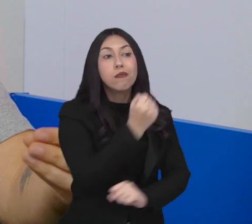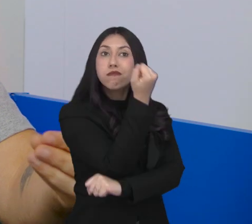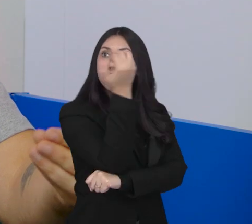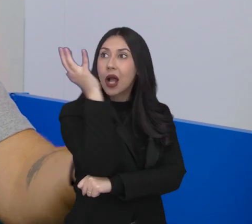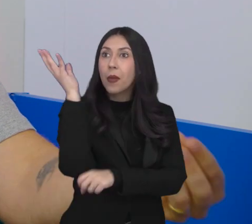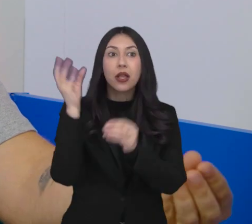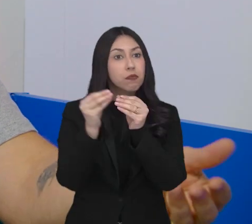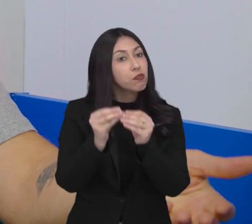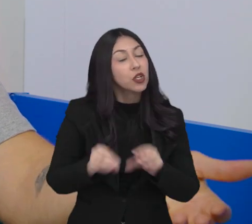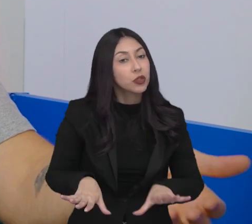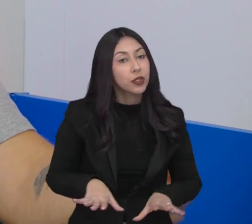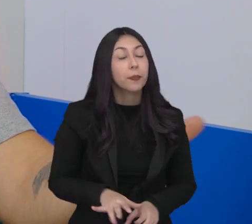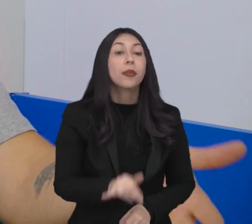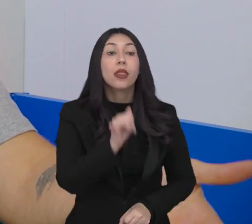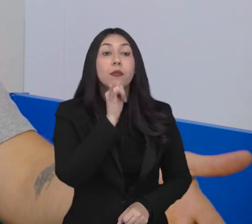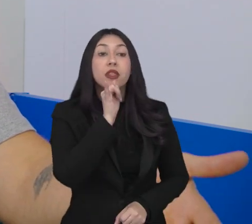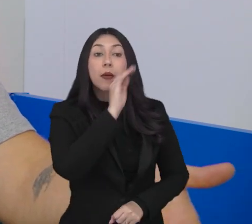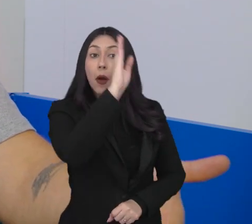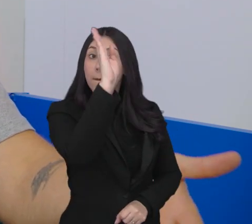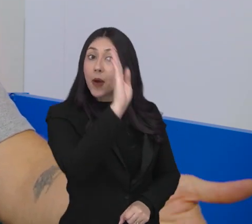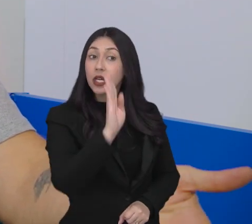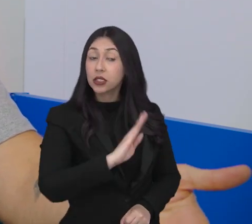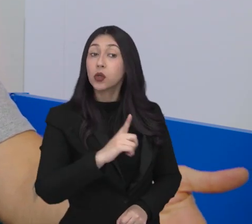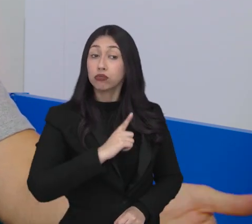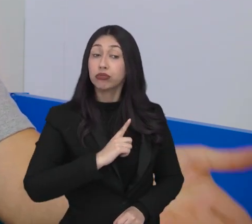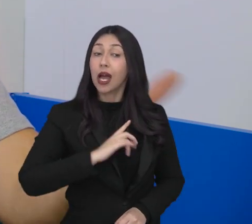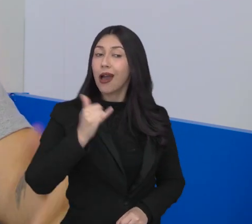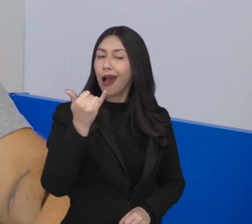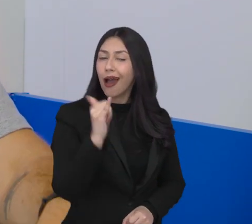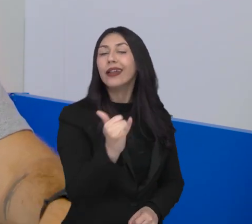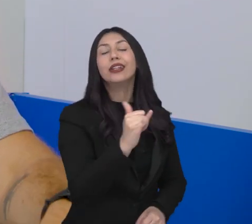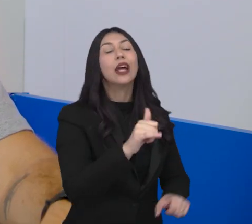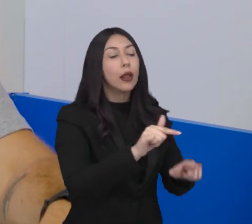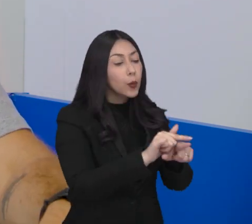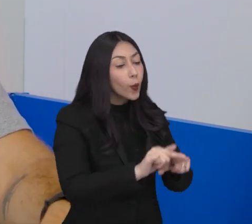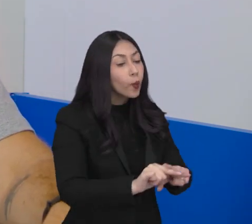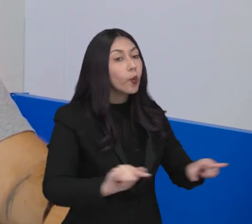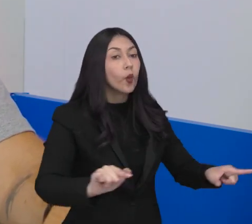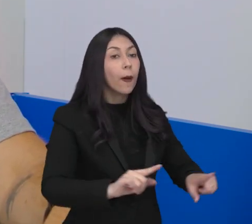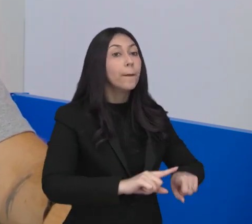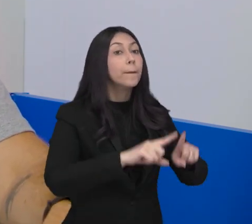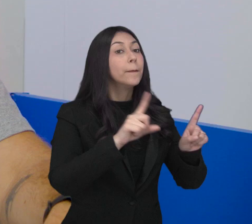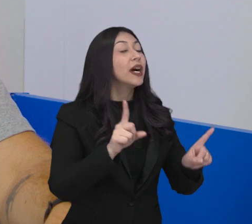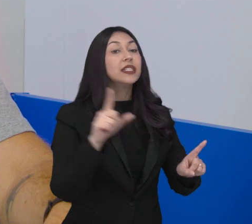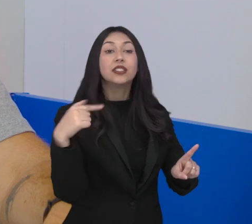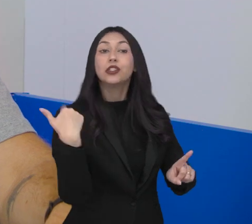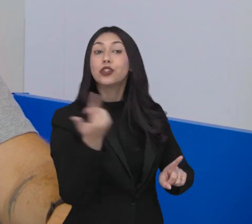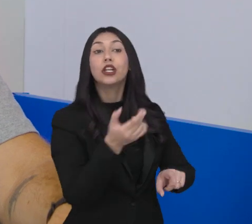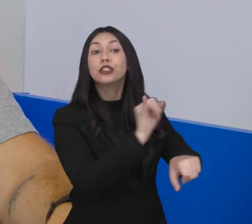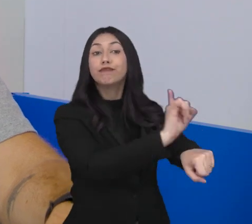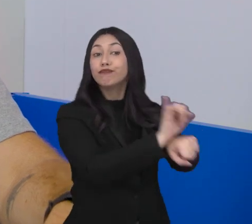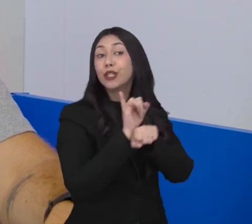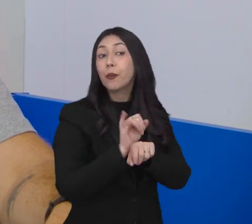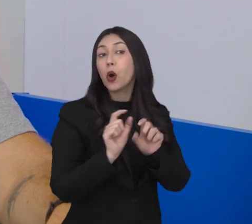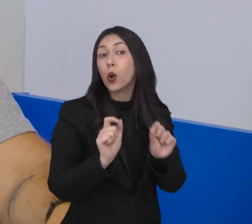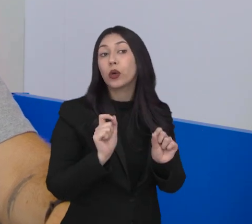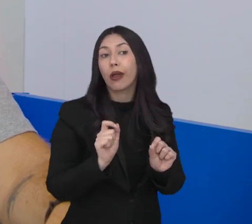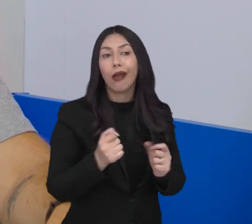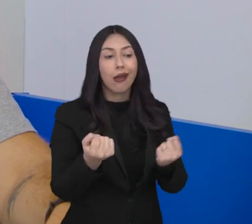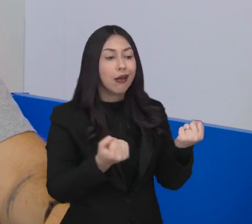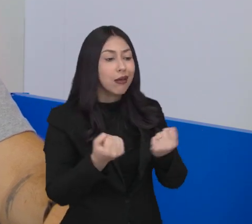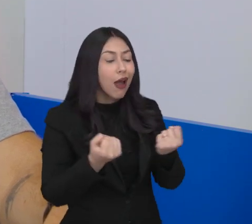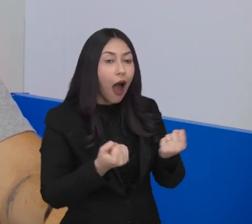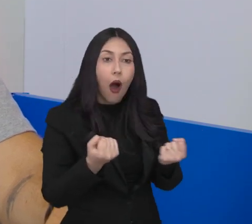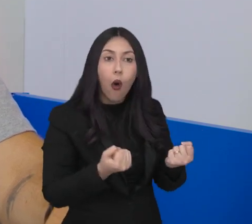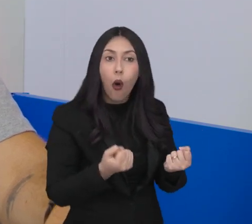Brasil. O Brasil, uma parte da matriz energética é limpa. Ao mesmo tempo, o que a gente tem recebido de fora? Muita propaganda de carro elétrico,